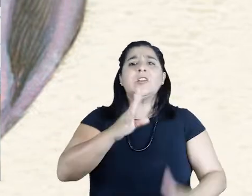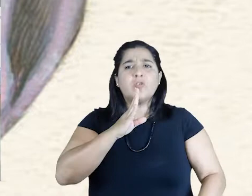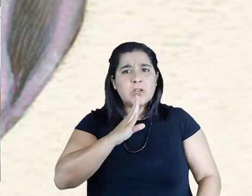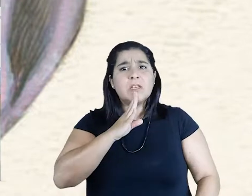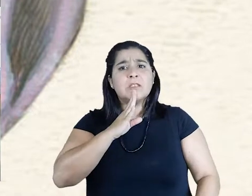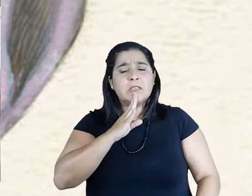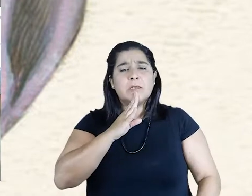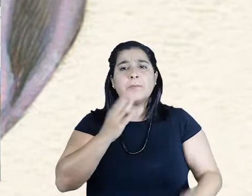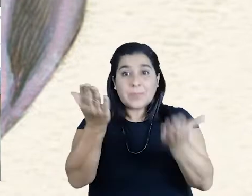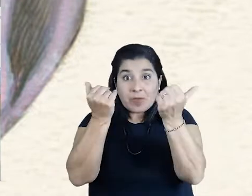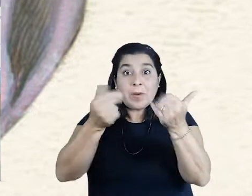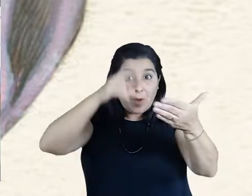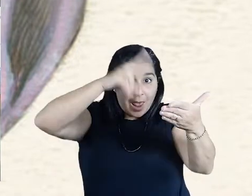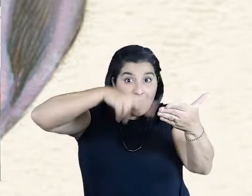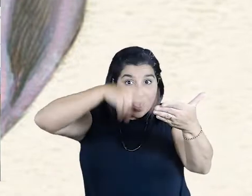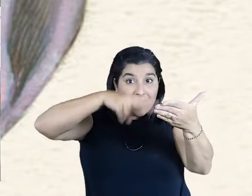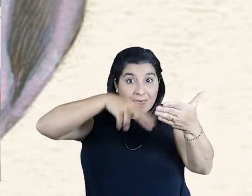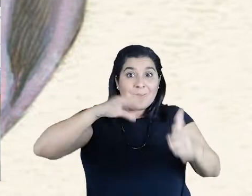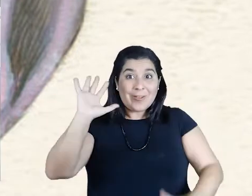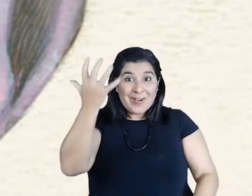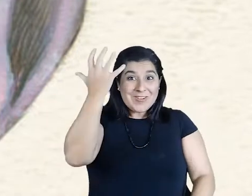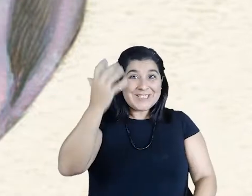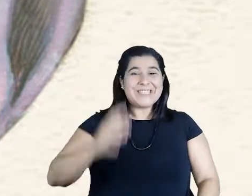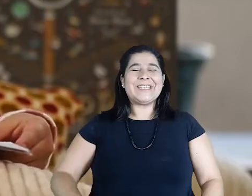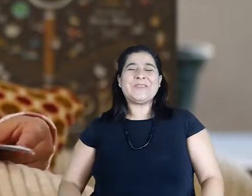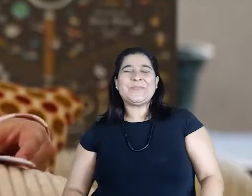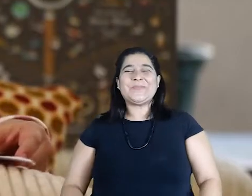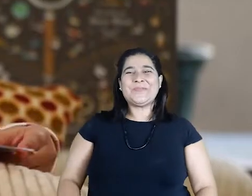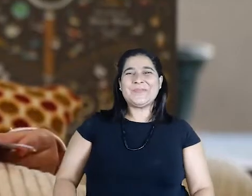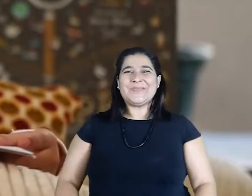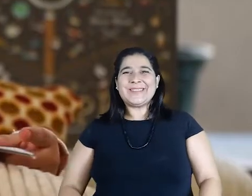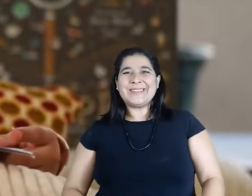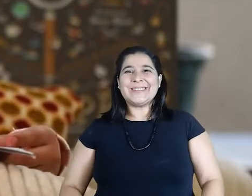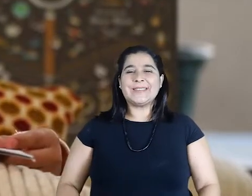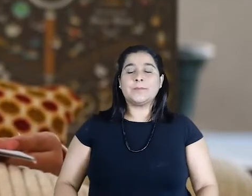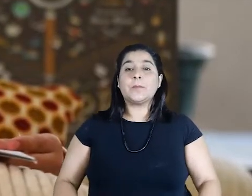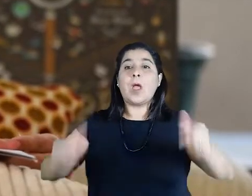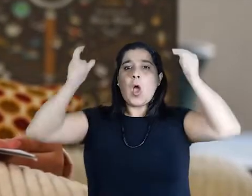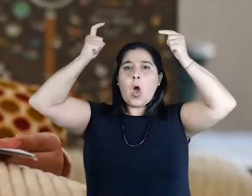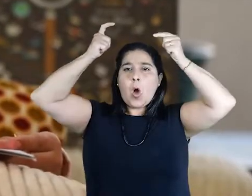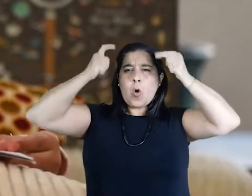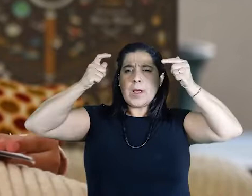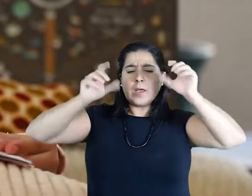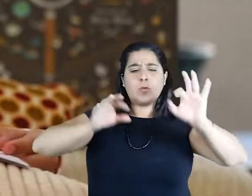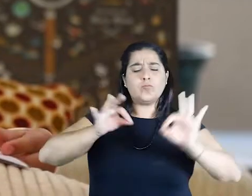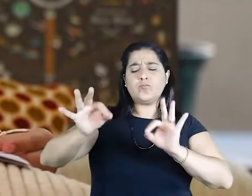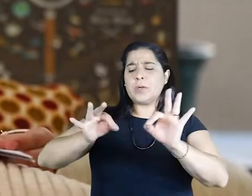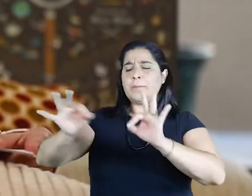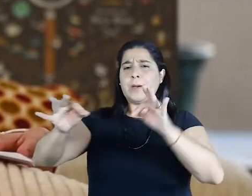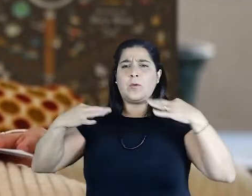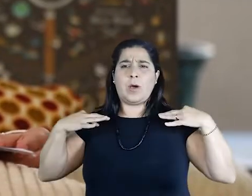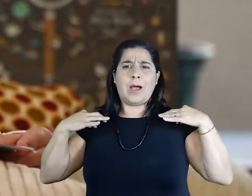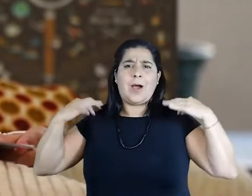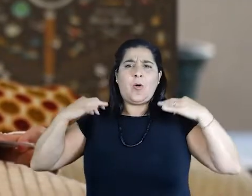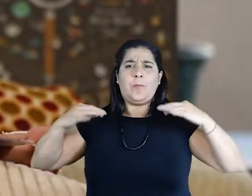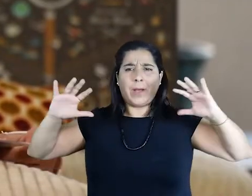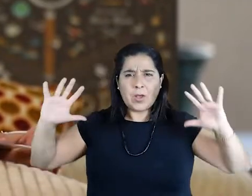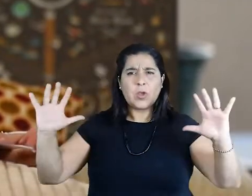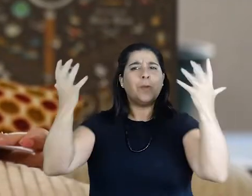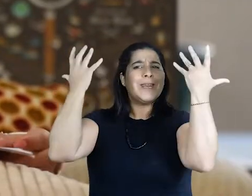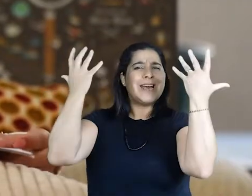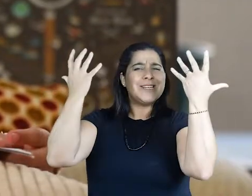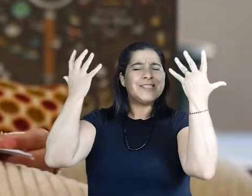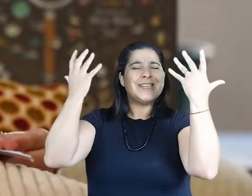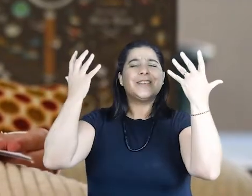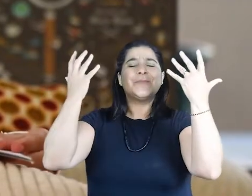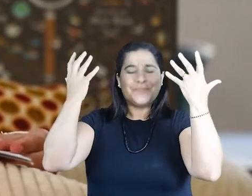que legal! Agora vamos ler o que vai acontecer. O rei escolheu seu traje em homenagem a outro